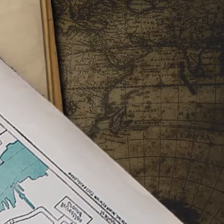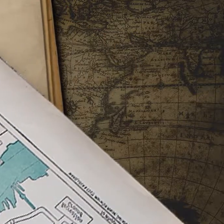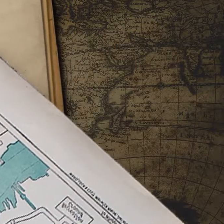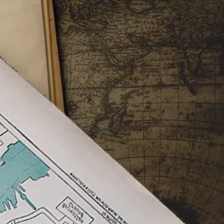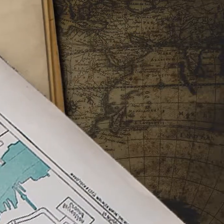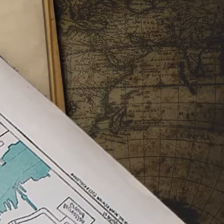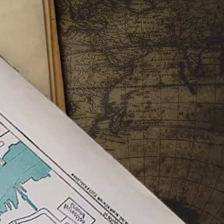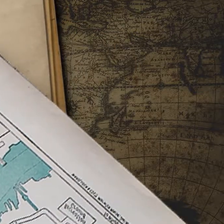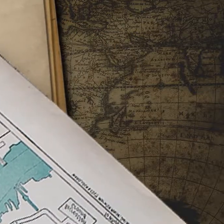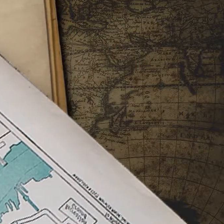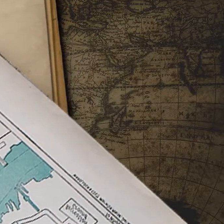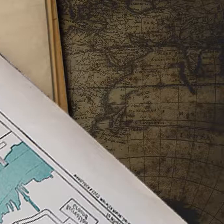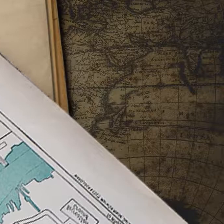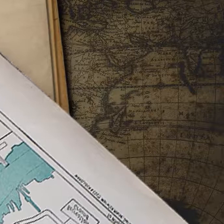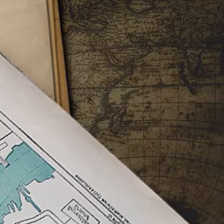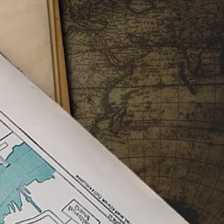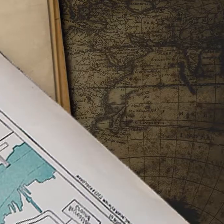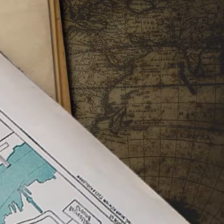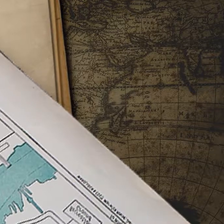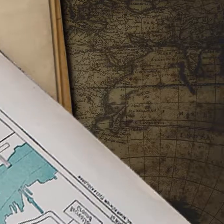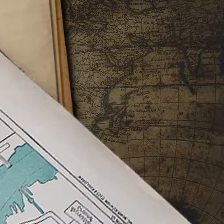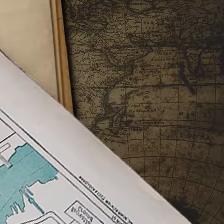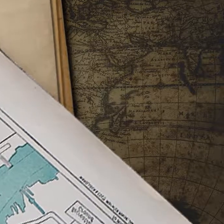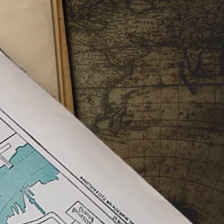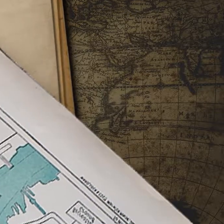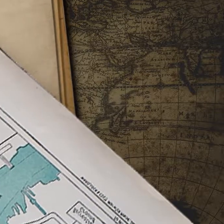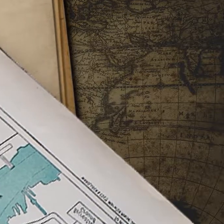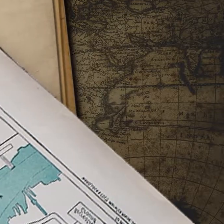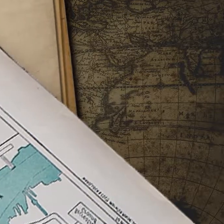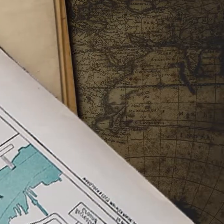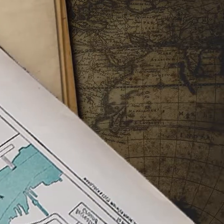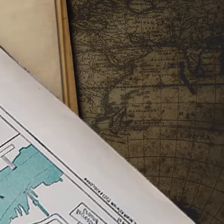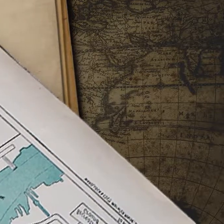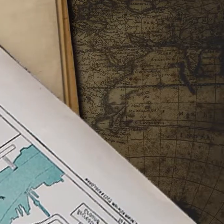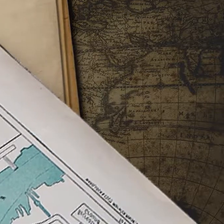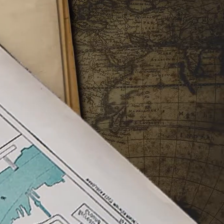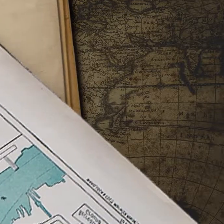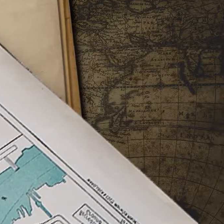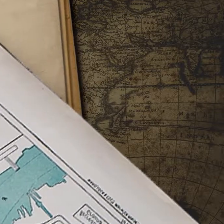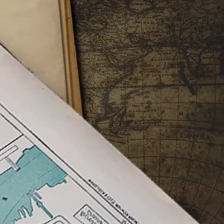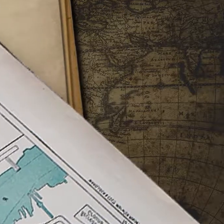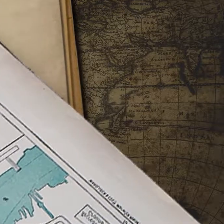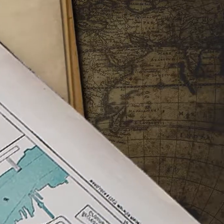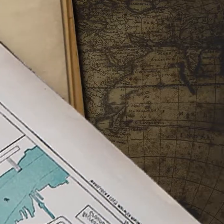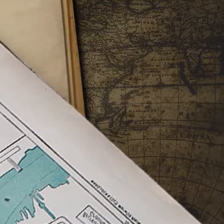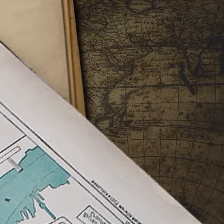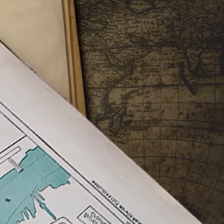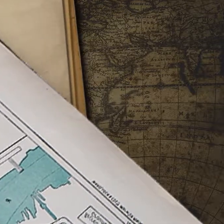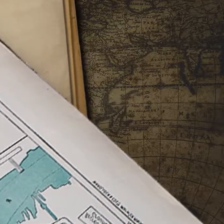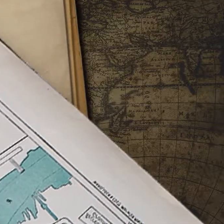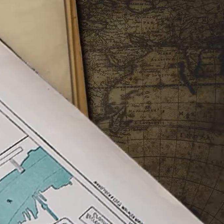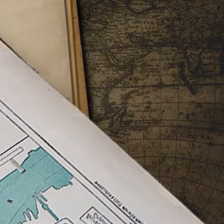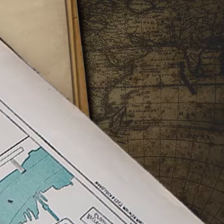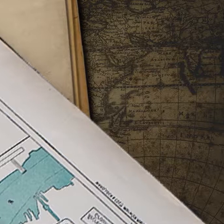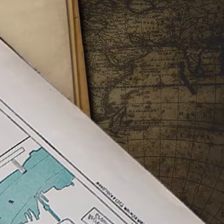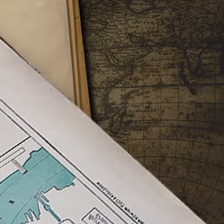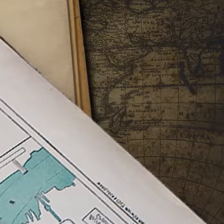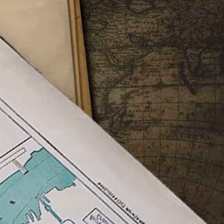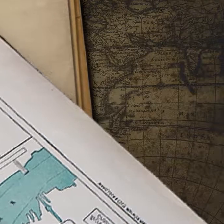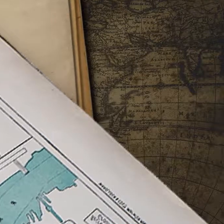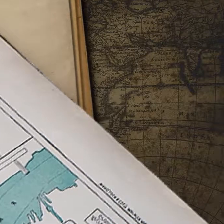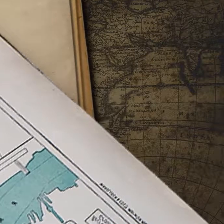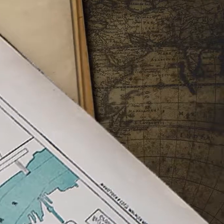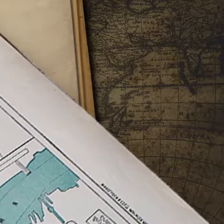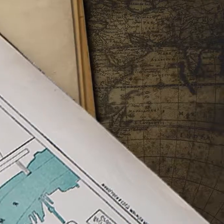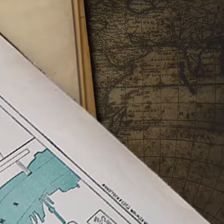Sr. Fogg está na frente de Aouda para protegê-la. Ao lado dele, um outro senhor que também está de cartola bate no